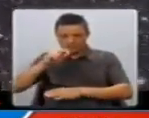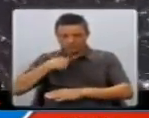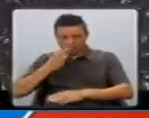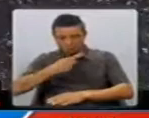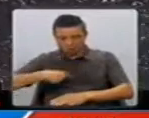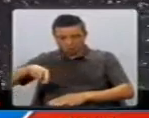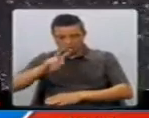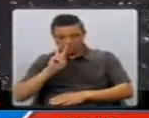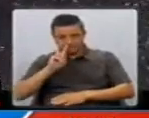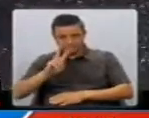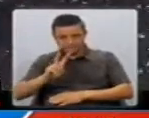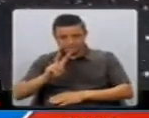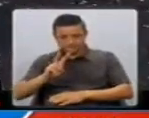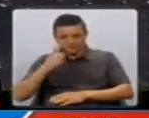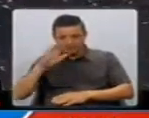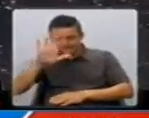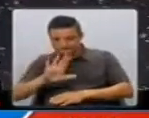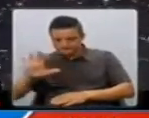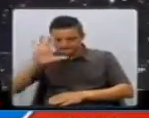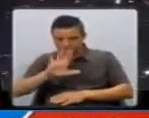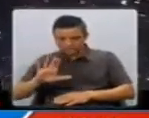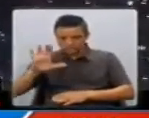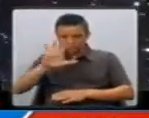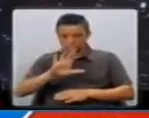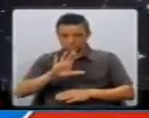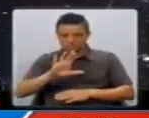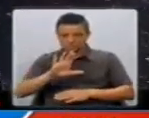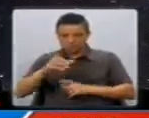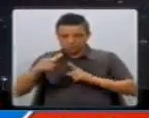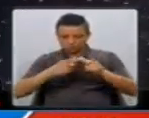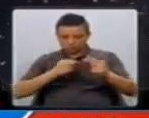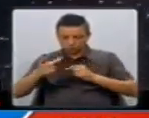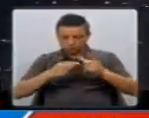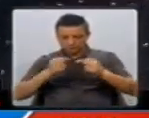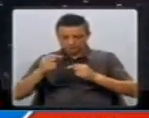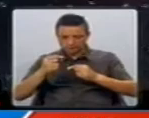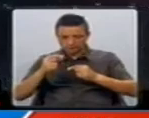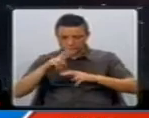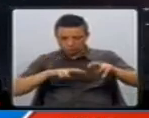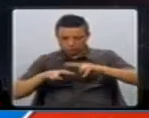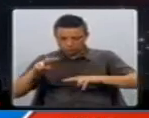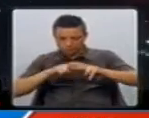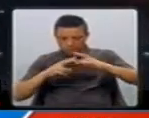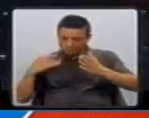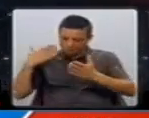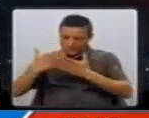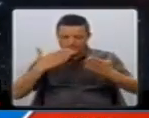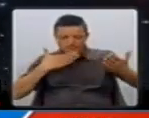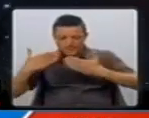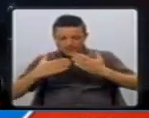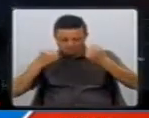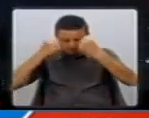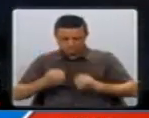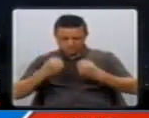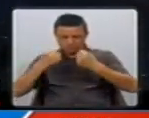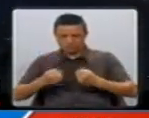ver, ou que vamos ver, são precisamente as imagens de um útero estelar que foi construído ao longo dos tempos por estes ventos estelares fortíssimos destas